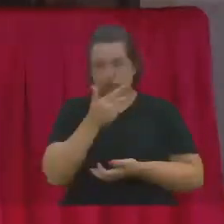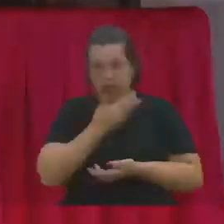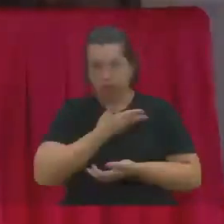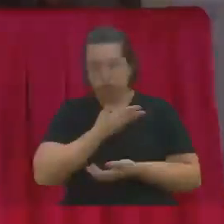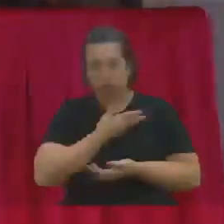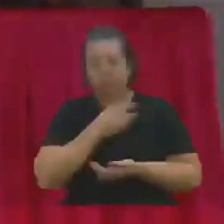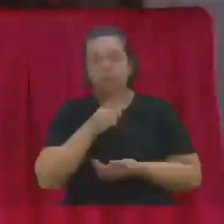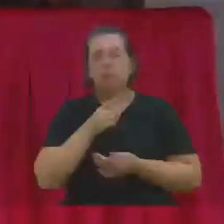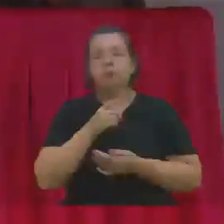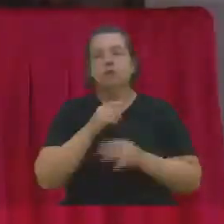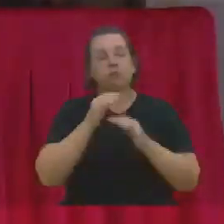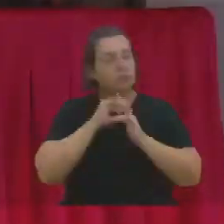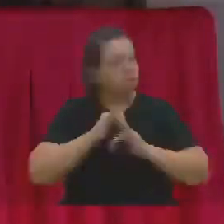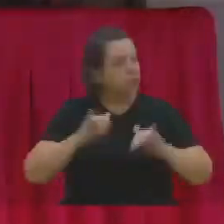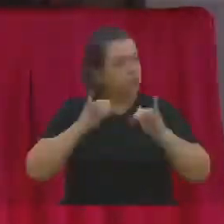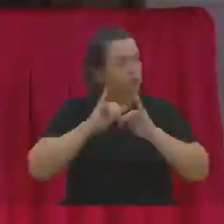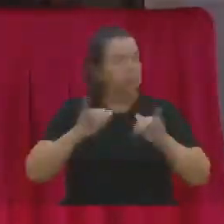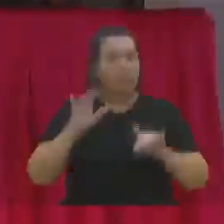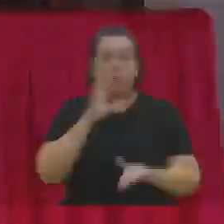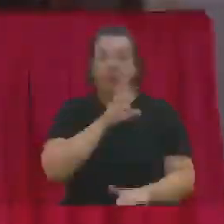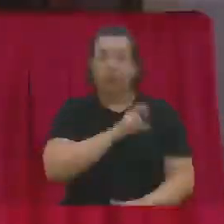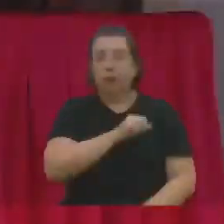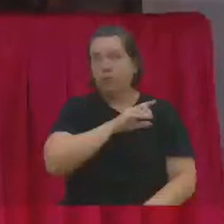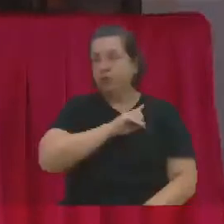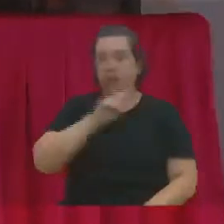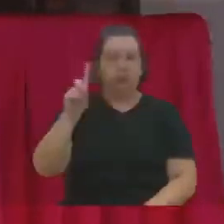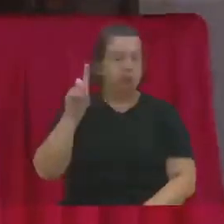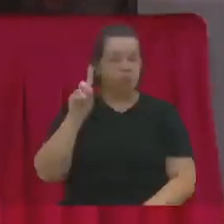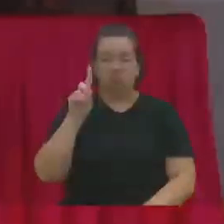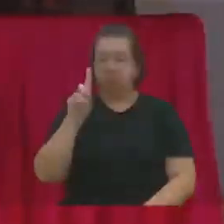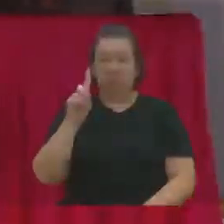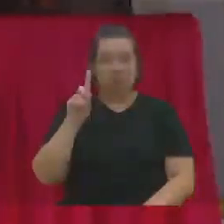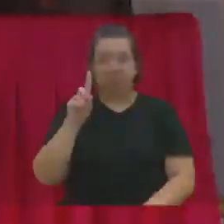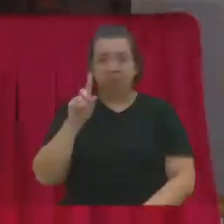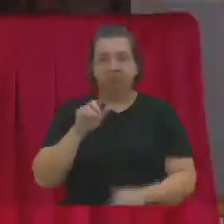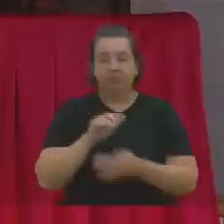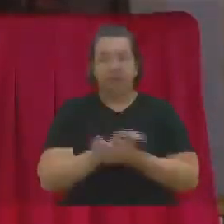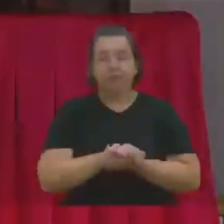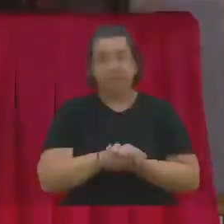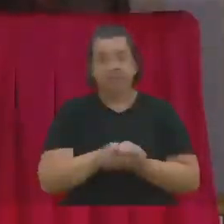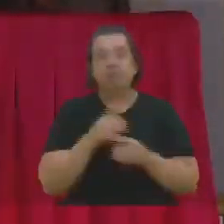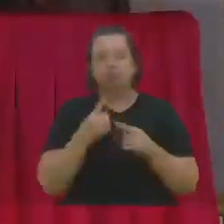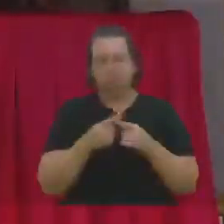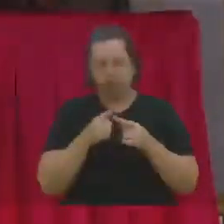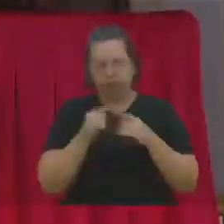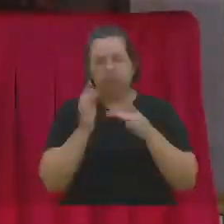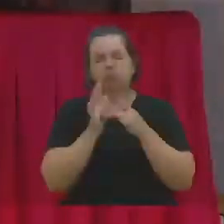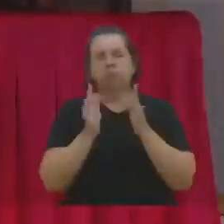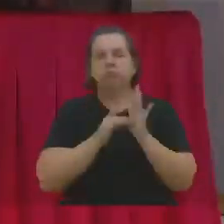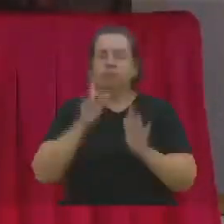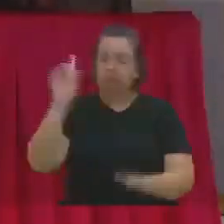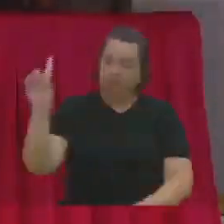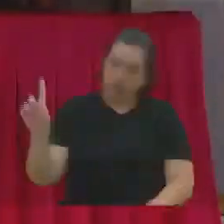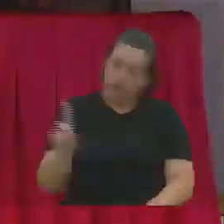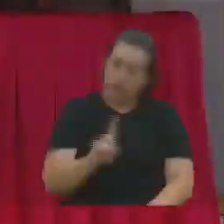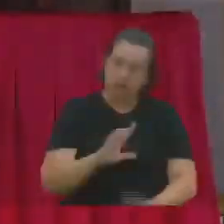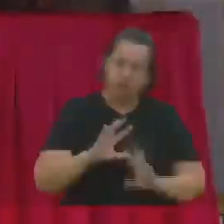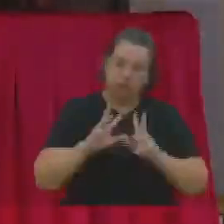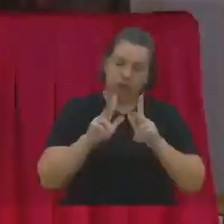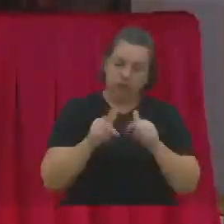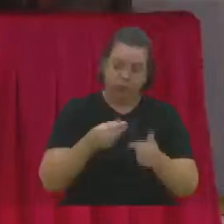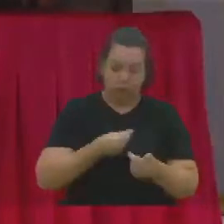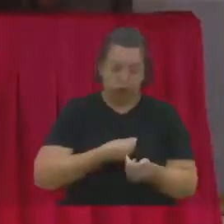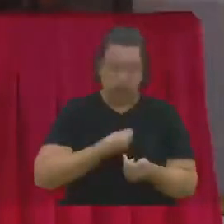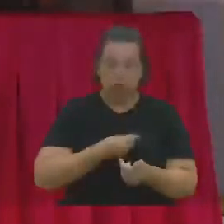que, amados? O reino de Deus. Eu vim para que todos tenham vida e vida